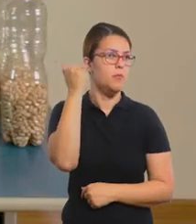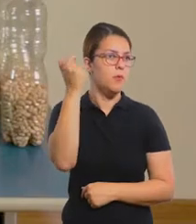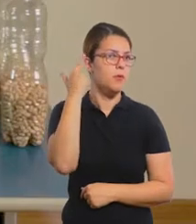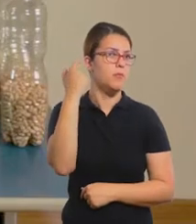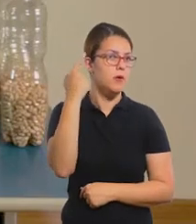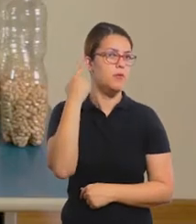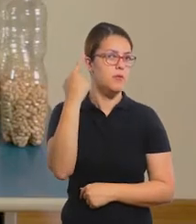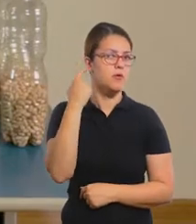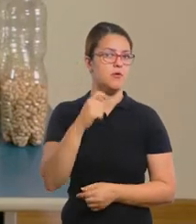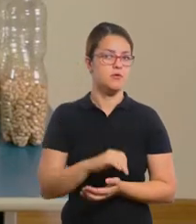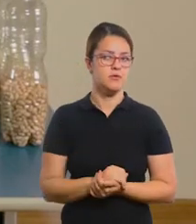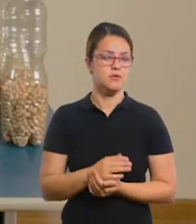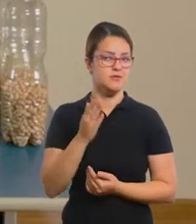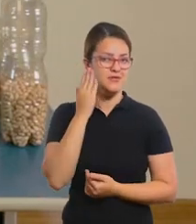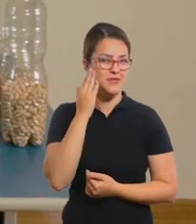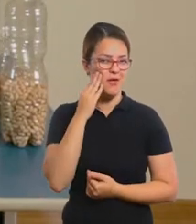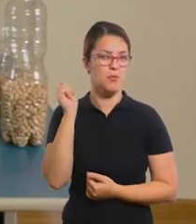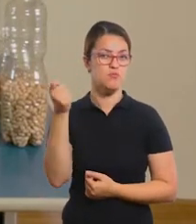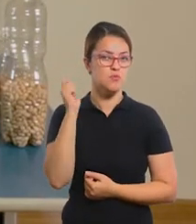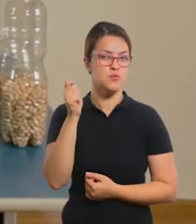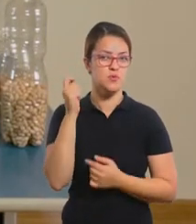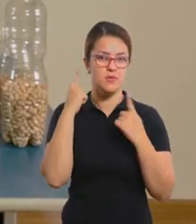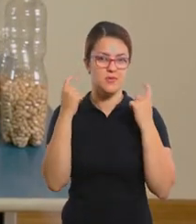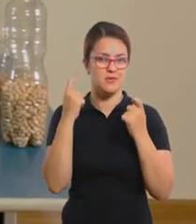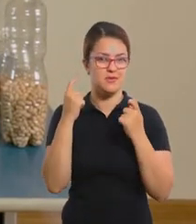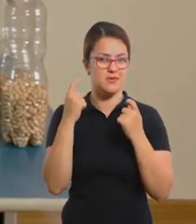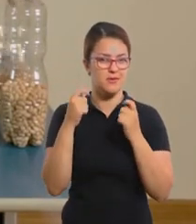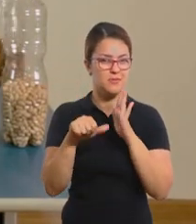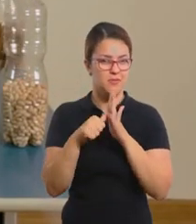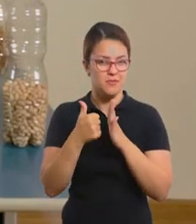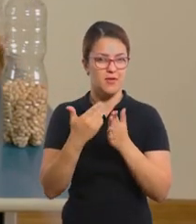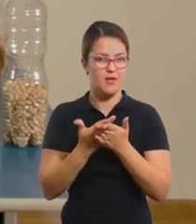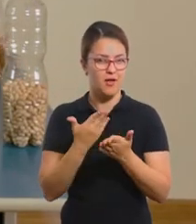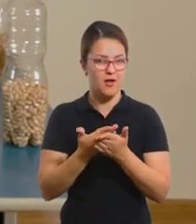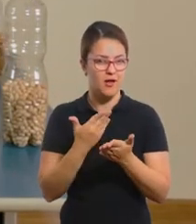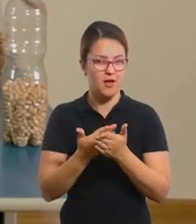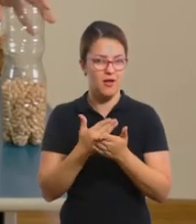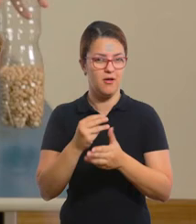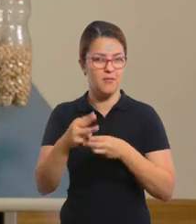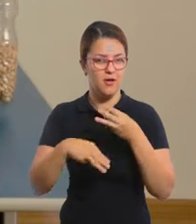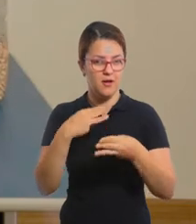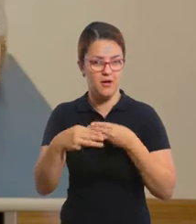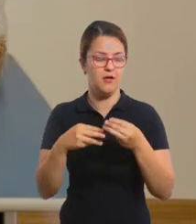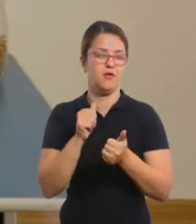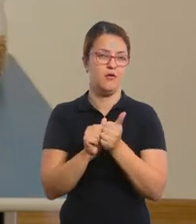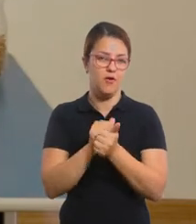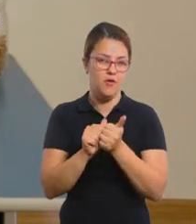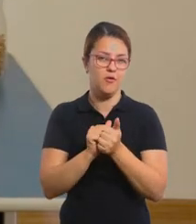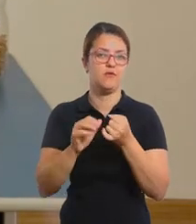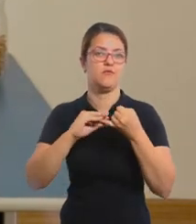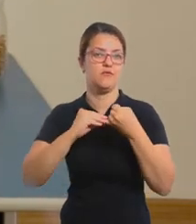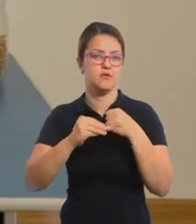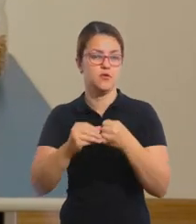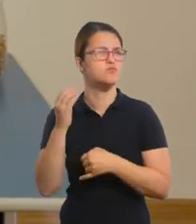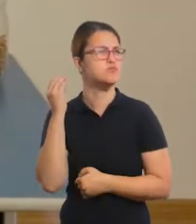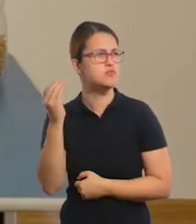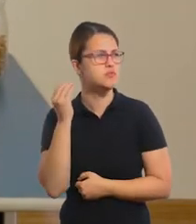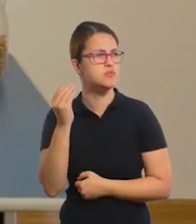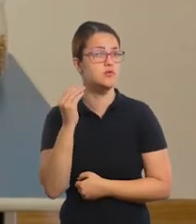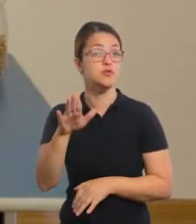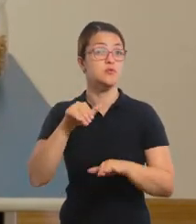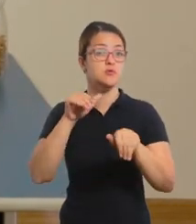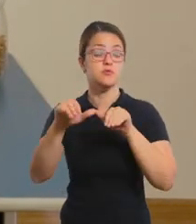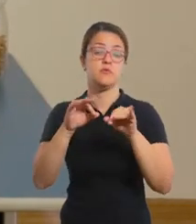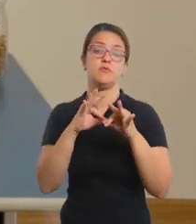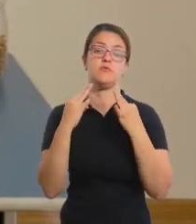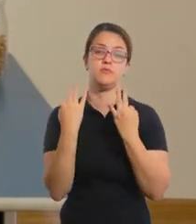aí você vai resgatar aqueles chocalhos daquela primeira aula que a gente fez, lembra? Com macarrão, feijão e arroz. E você vai chamar a